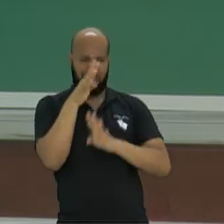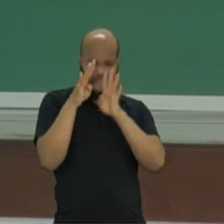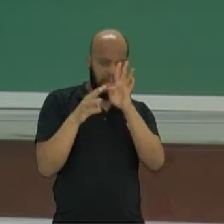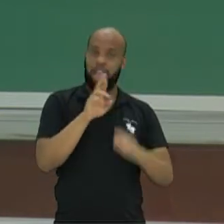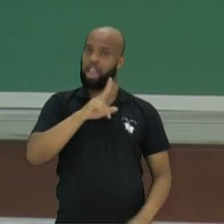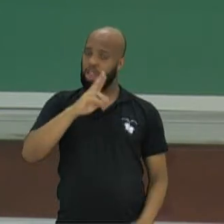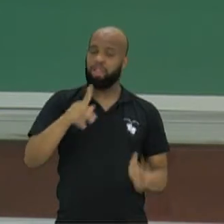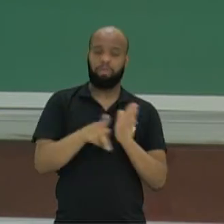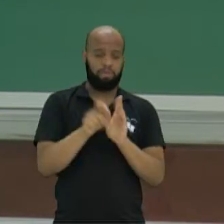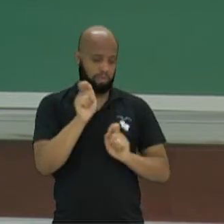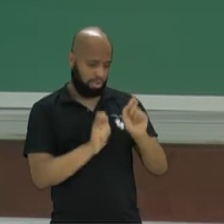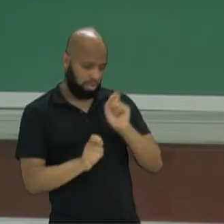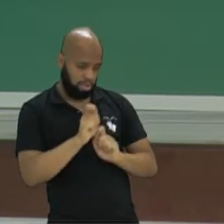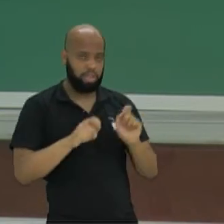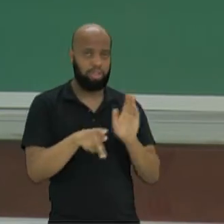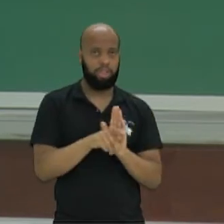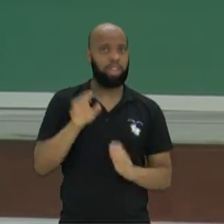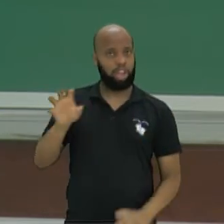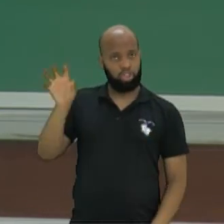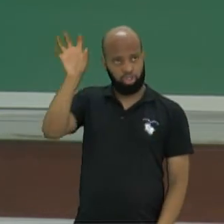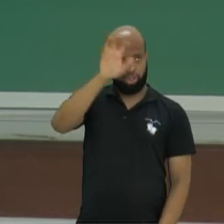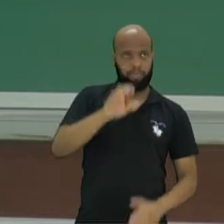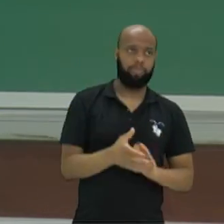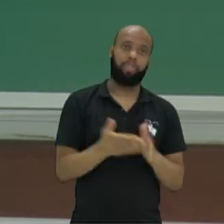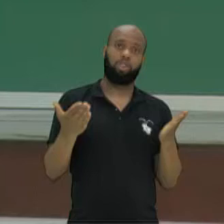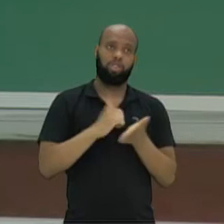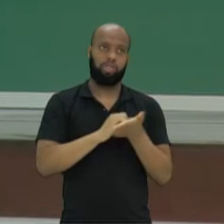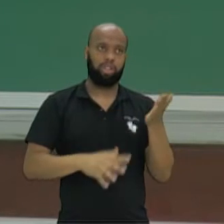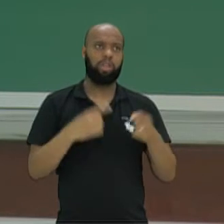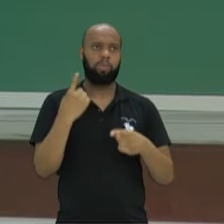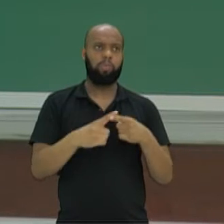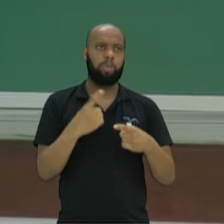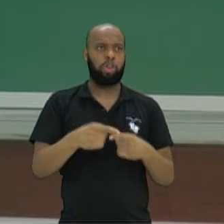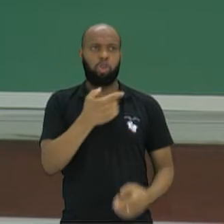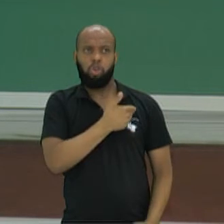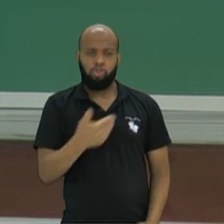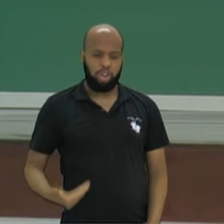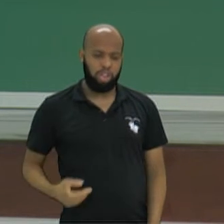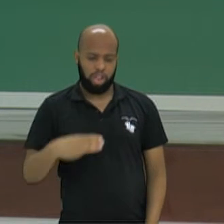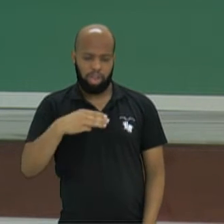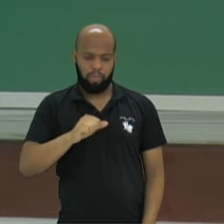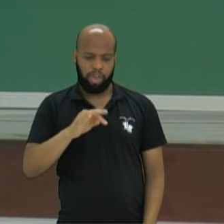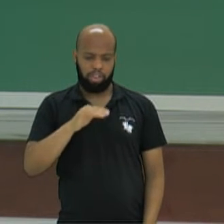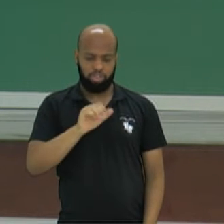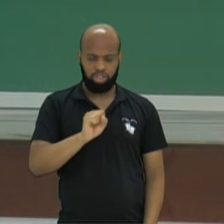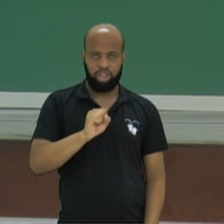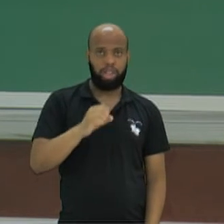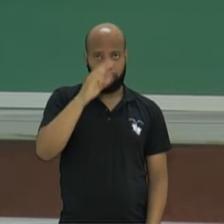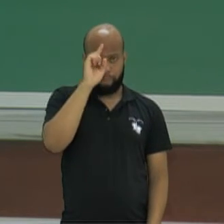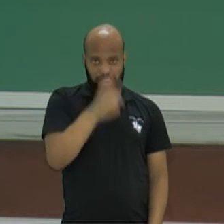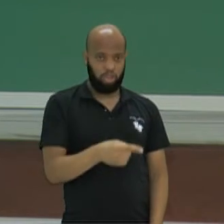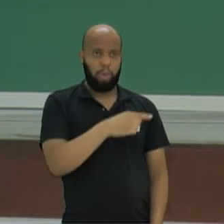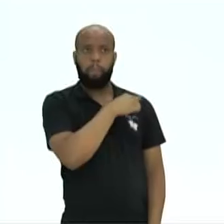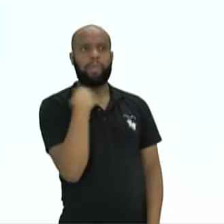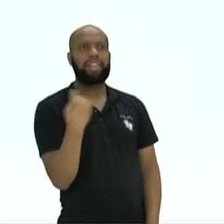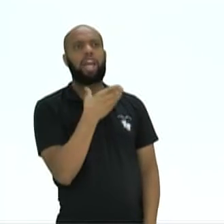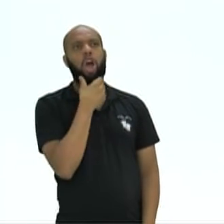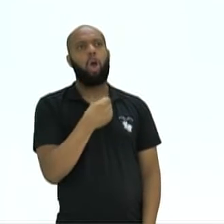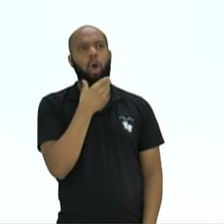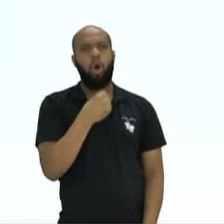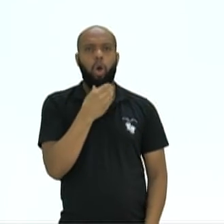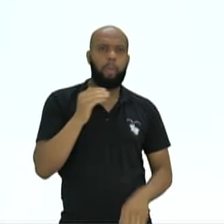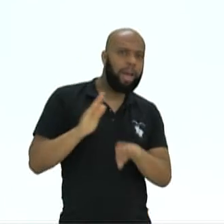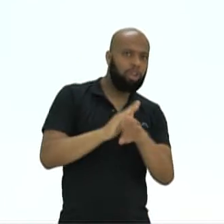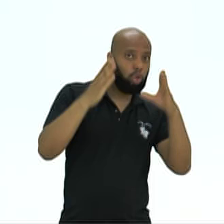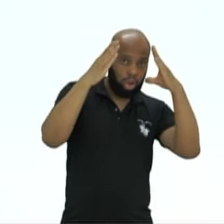como administradores da região. Só isso. Por que o governador Matias de Albuquerque mandou executar Calabar? Daqui a pouquinho nós